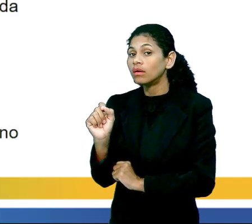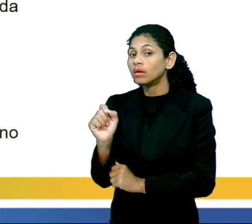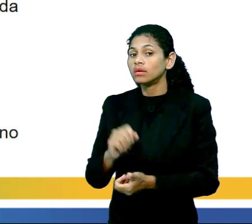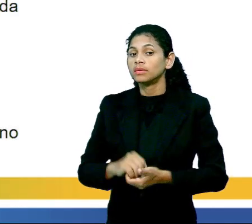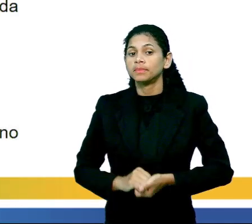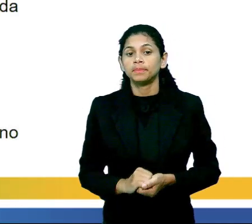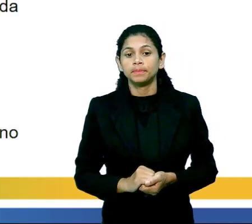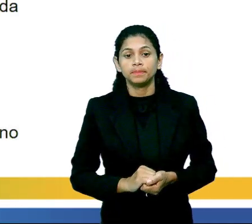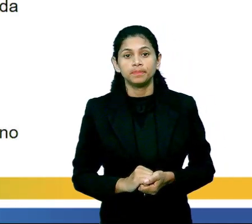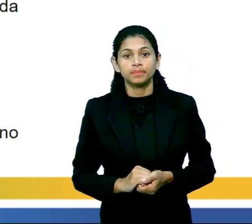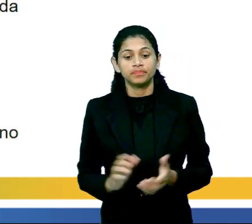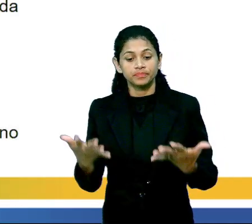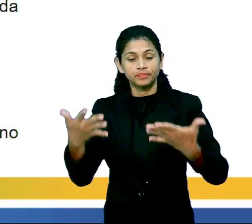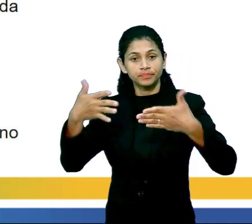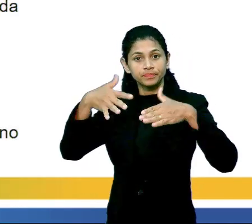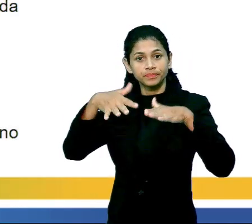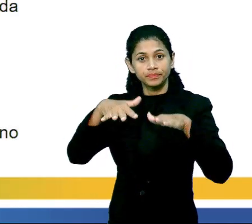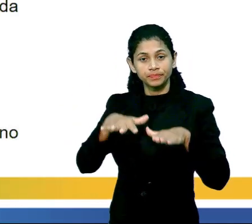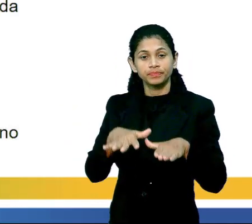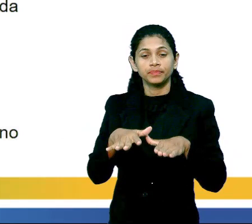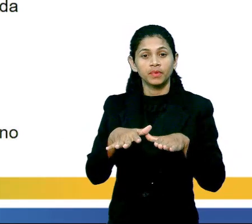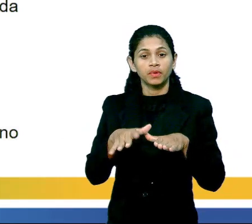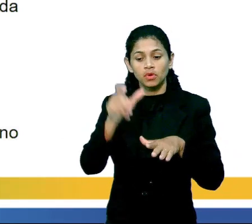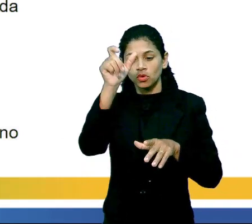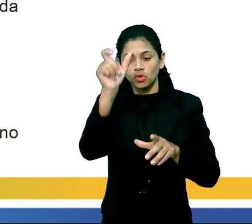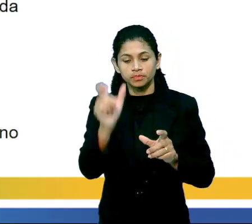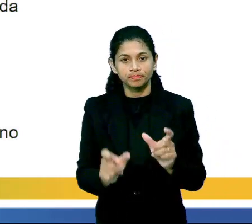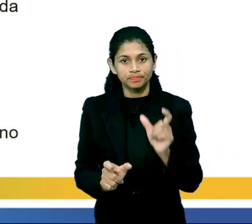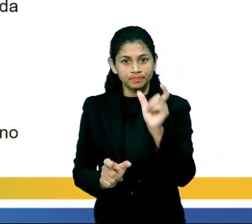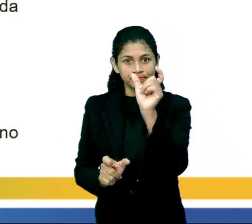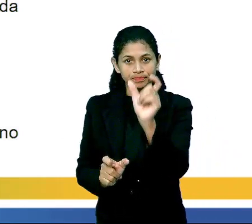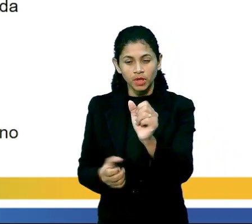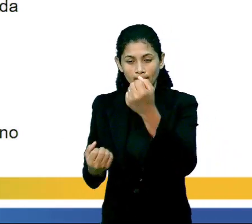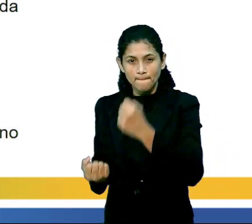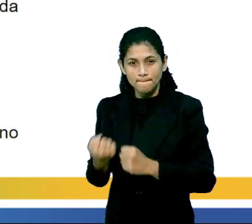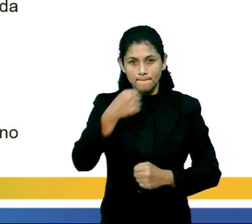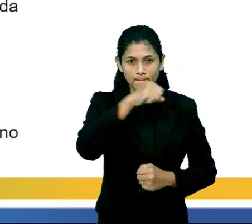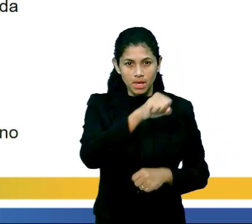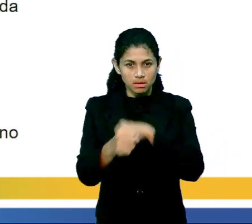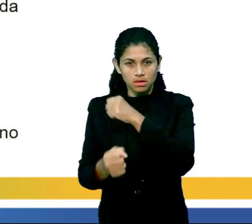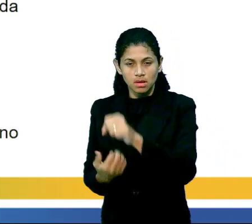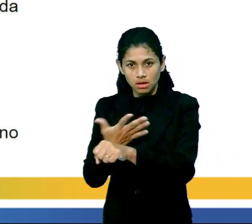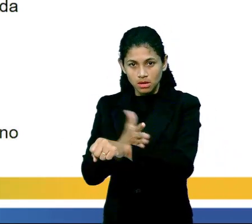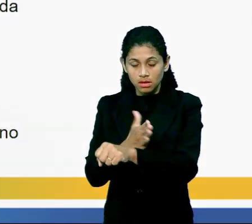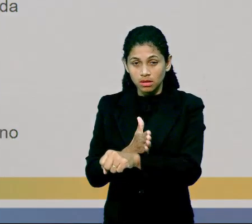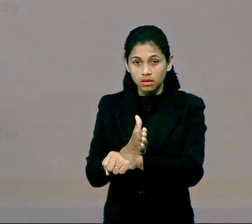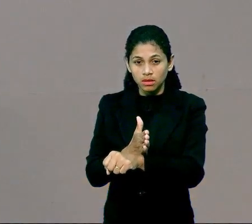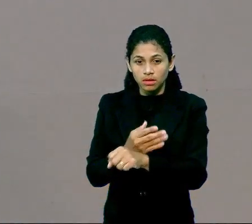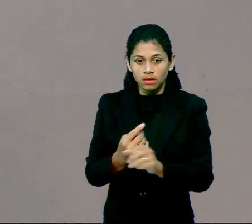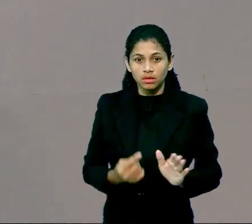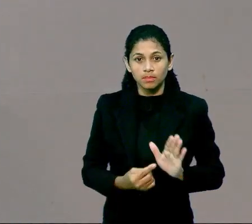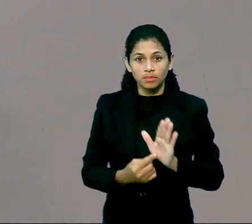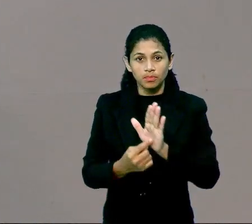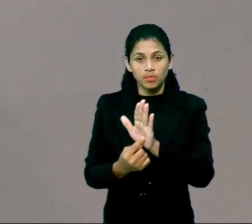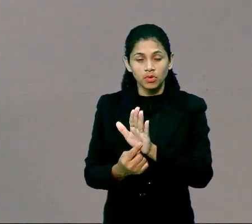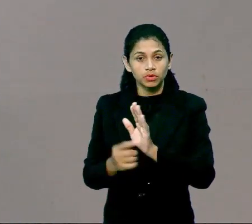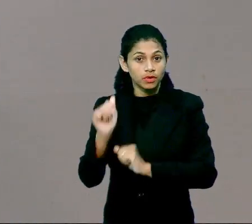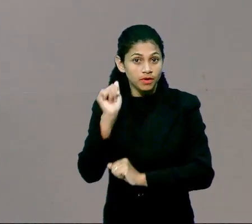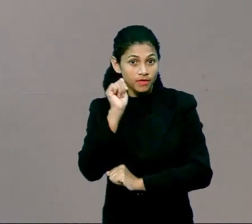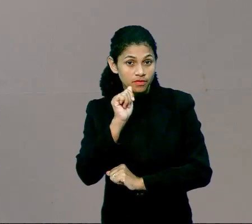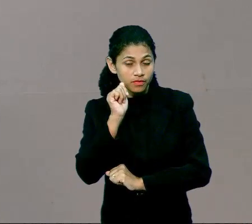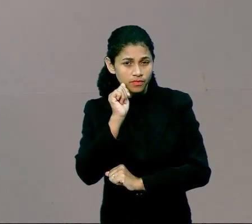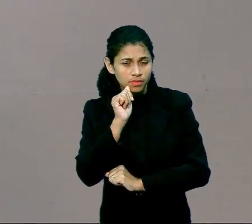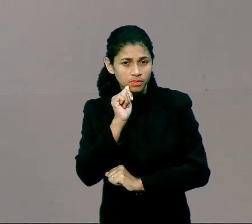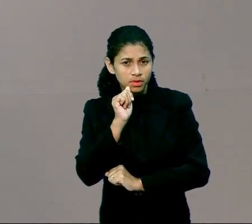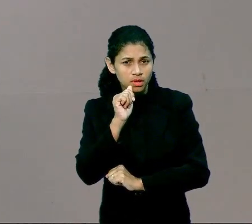da personagem na prática corporal do boxe indica a possibilidade da construção de uma feminilidade marcada,